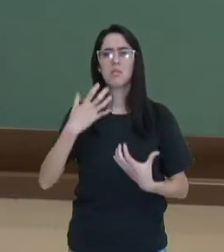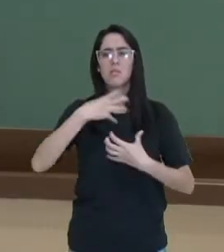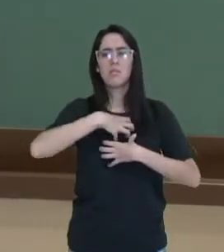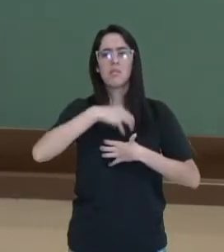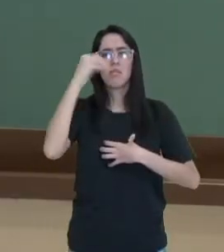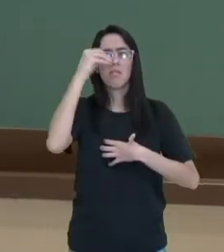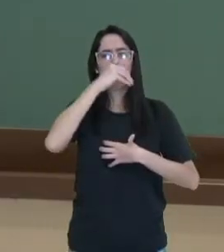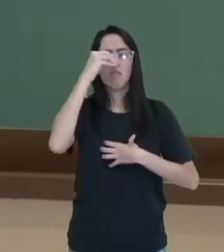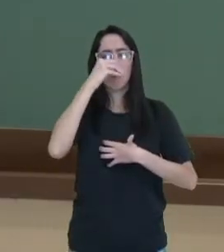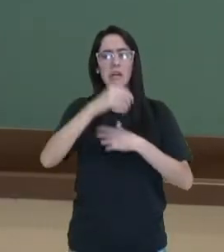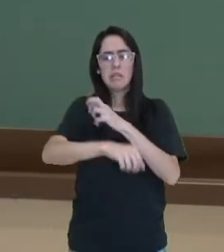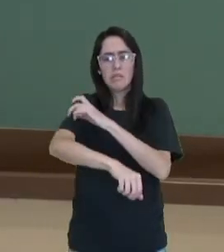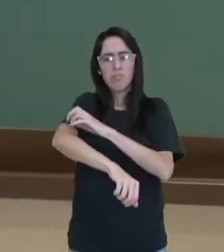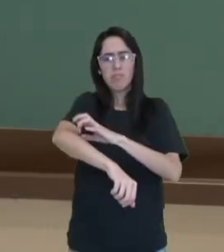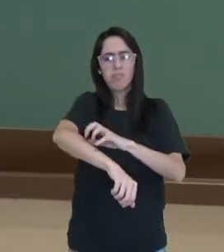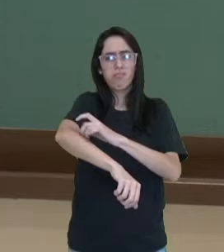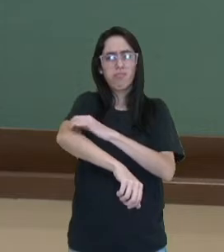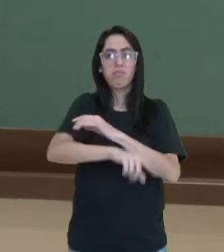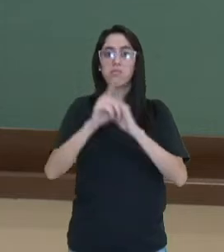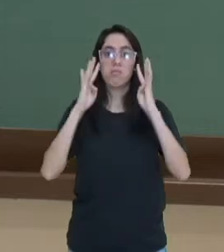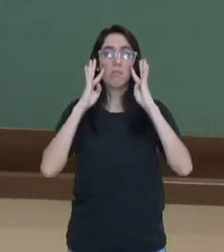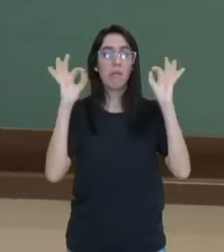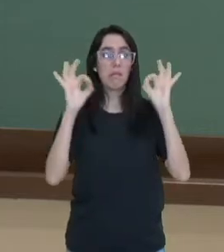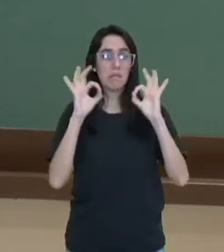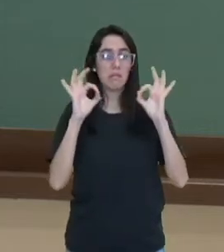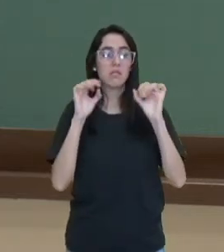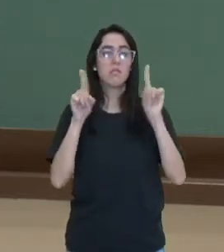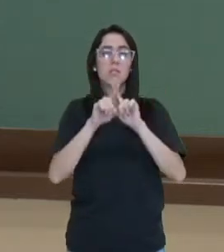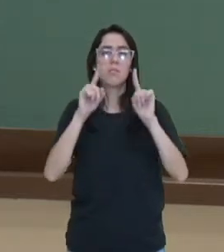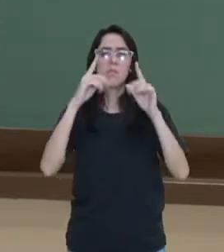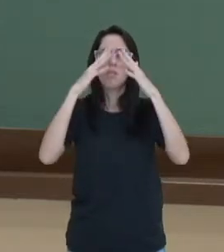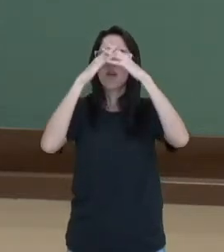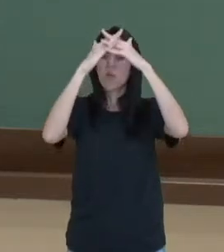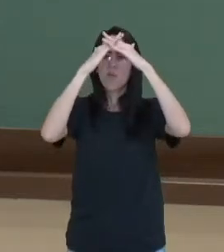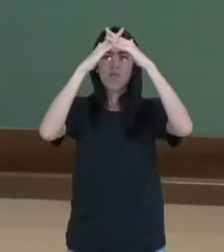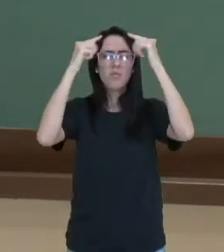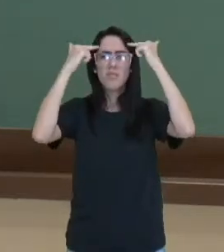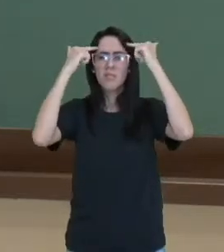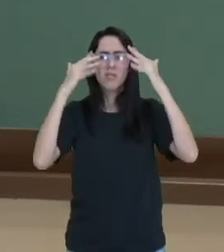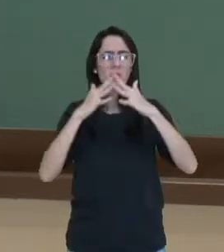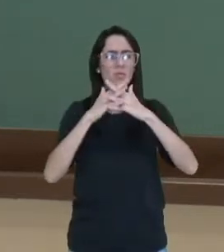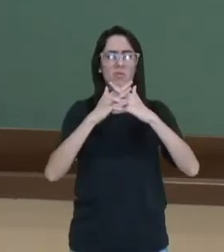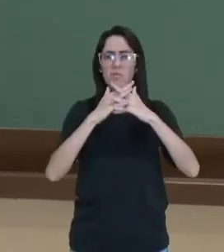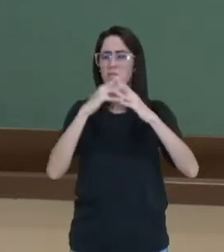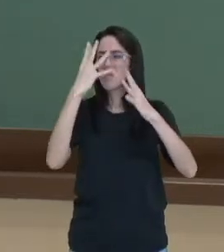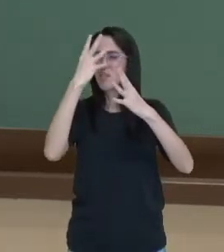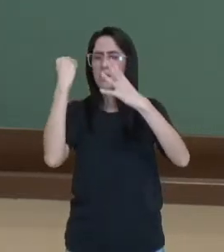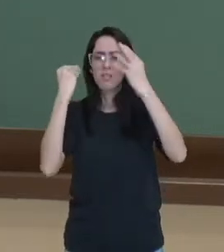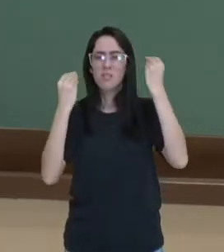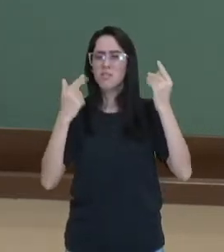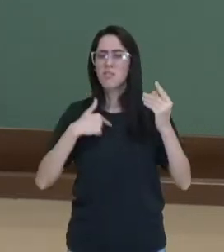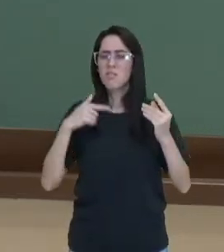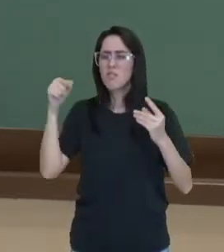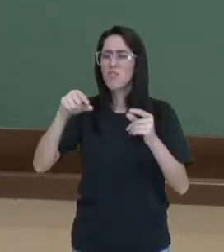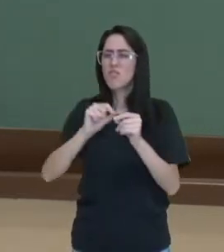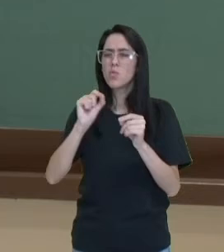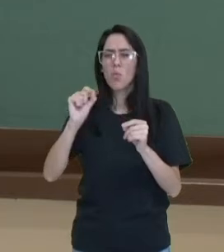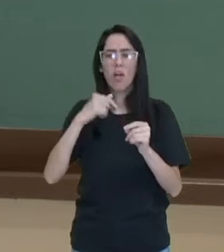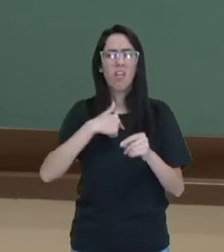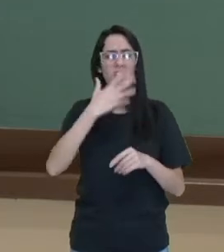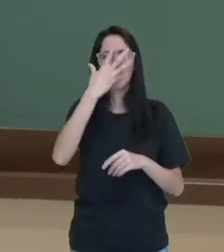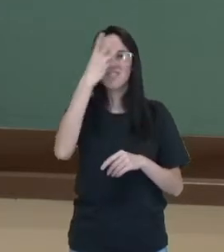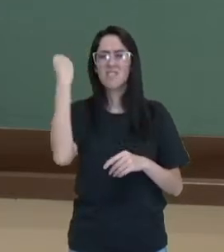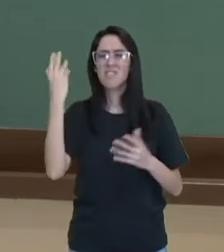né? Então já é um sinal de alerta. Confusão mental, esquece onde está, o que eu vim fazer aqui? É